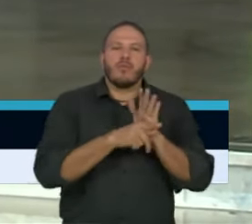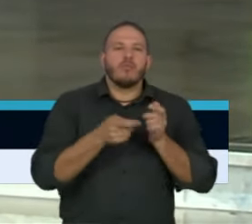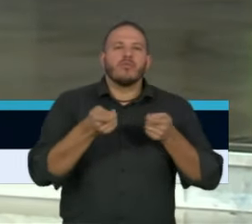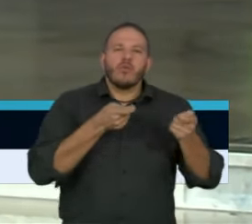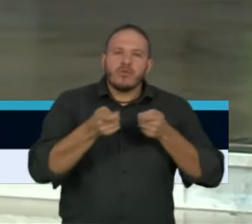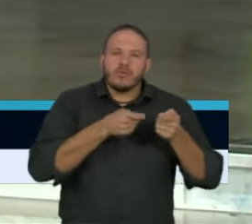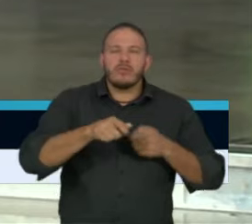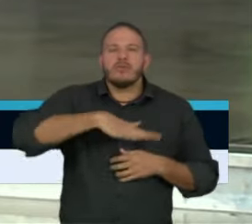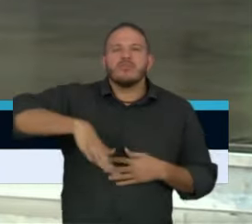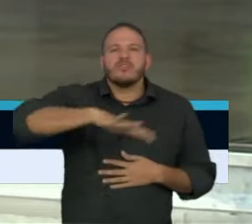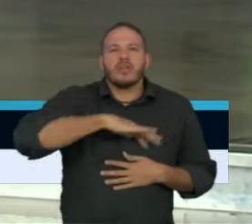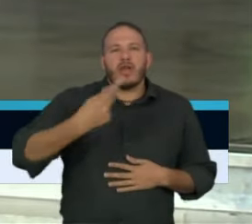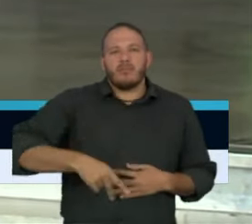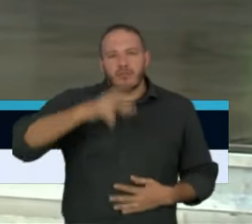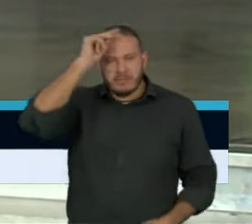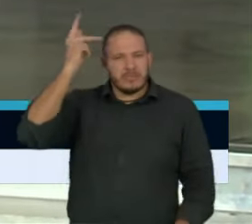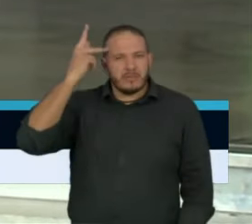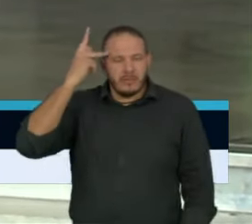do município. Essa é a minha pergunta.